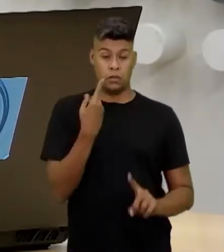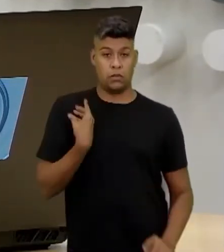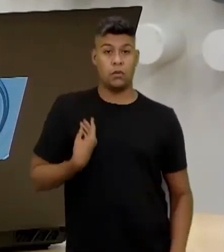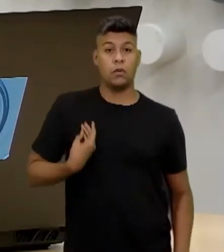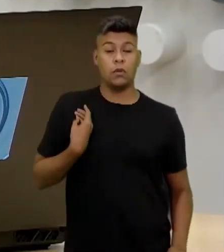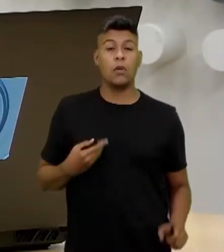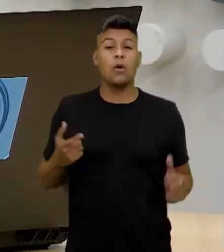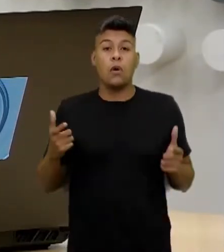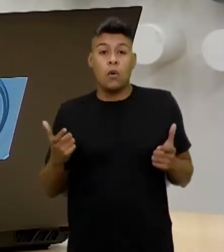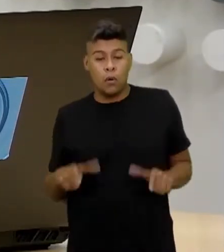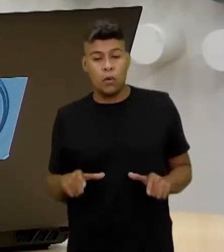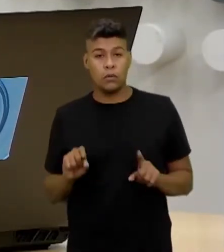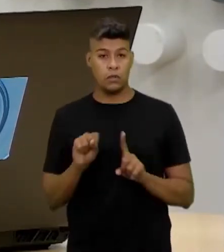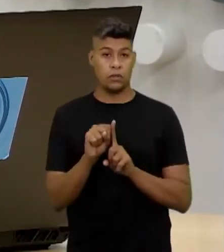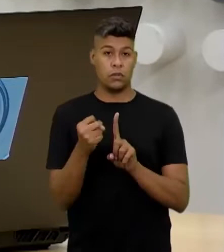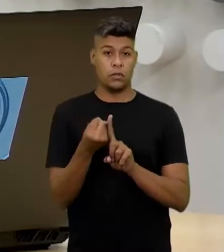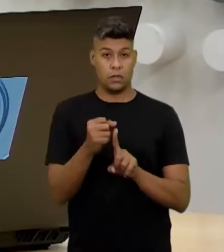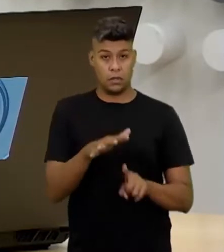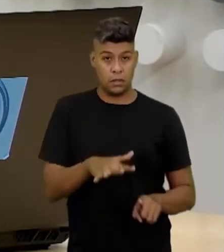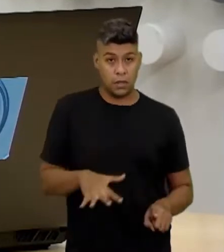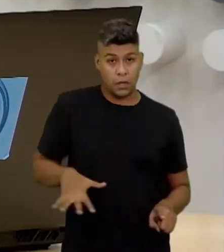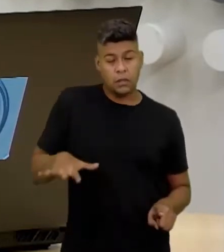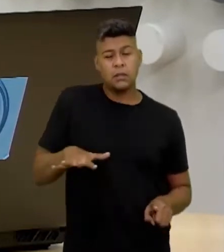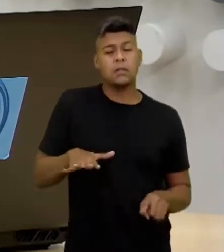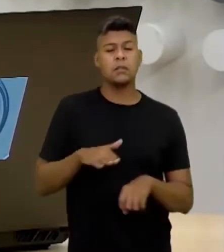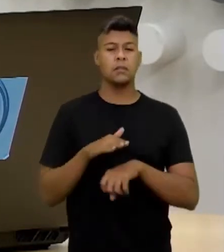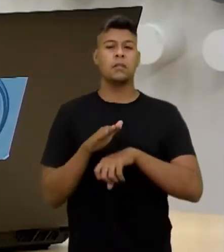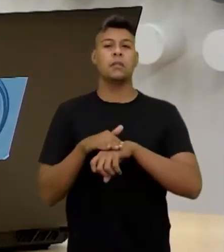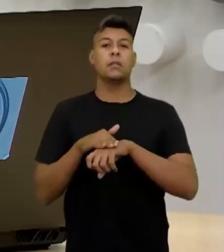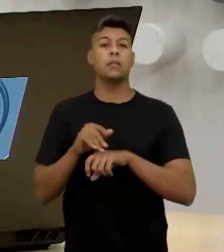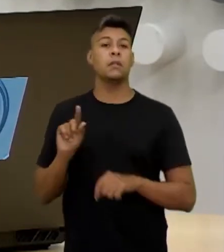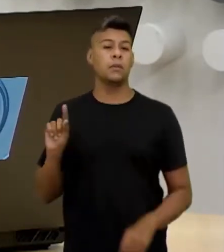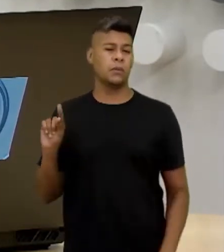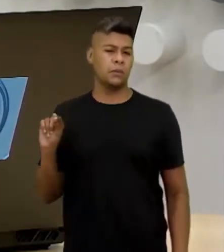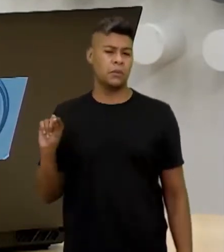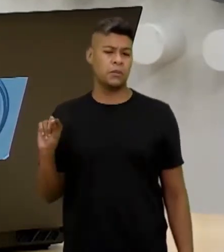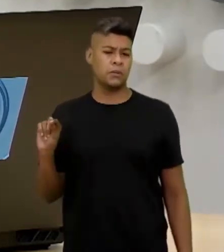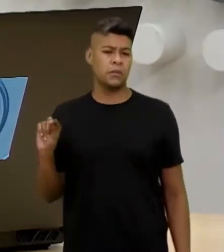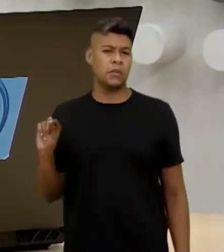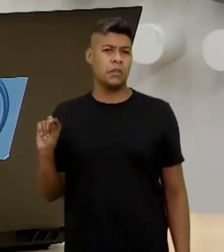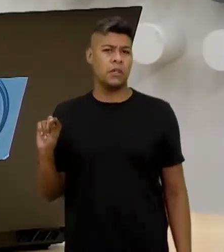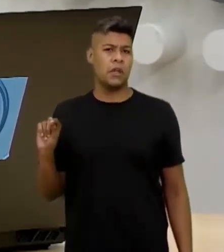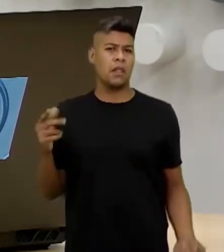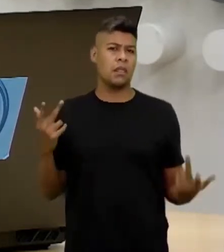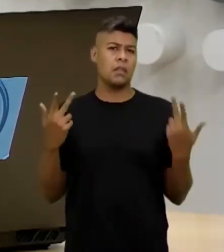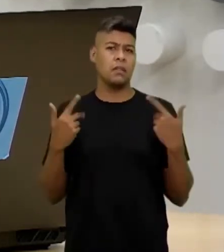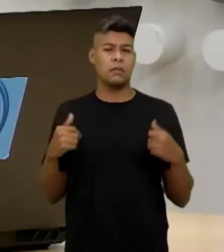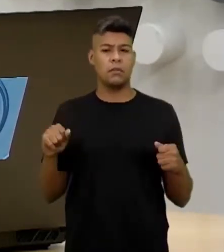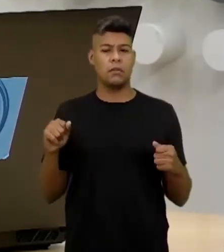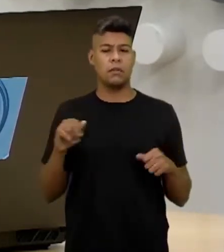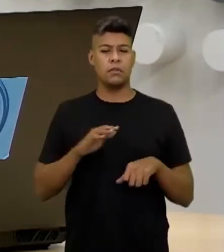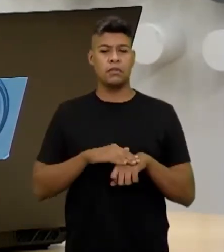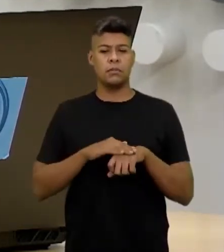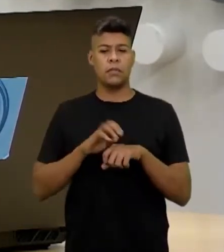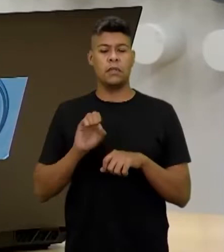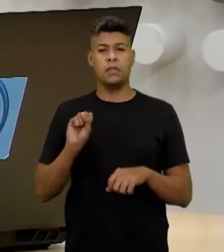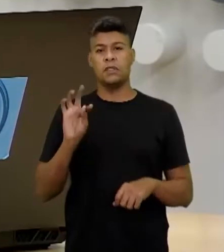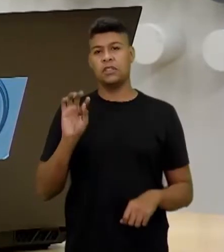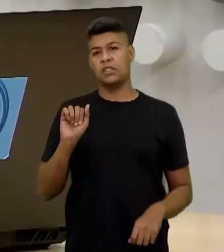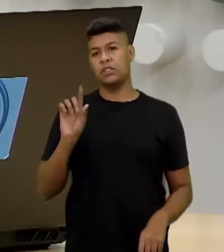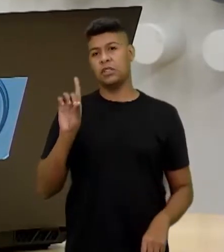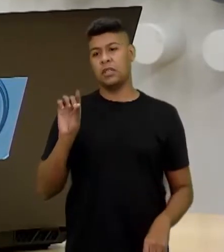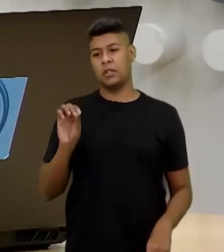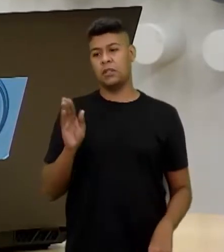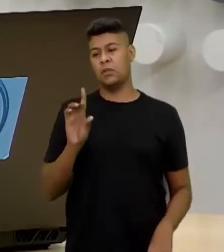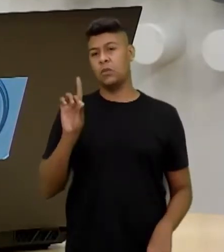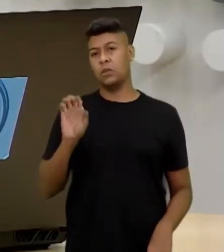vivíamos em uma certa sociedade que eu vou chamar de sei lá estado de natureza de uso Hobbes